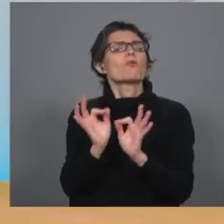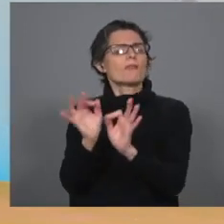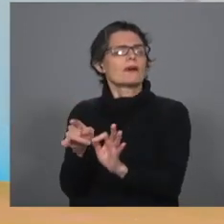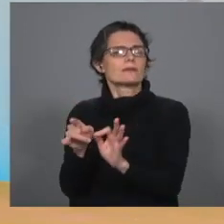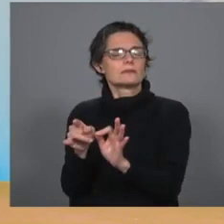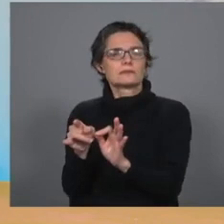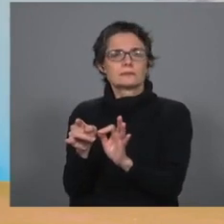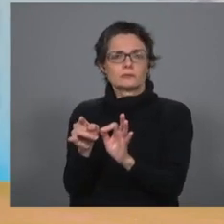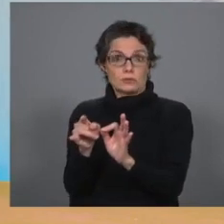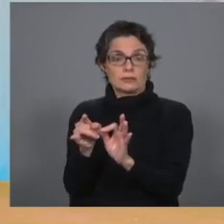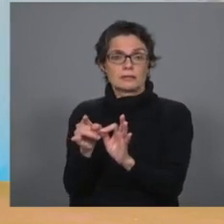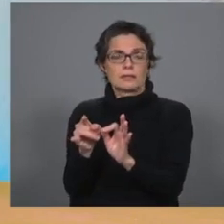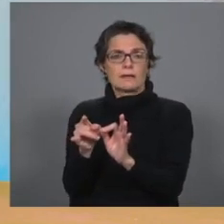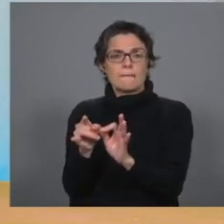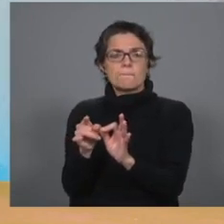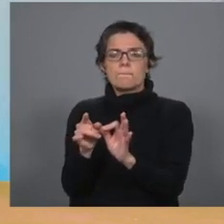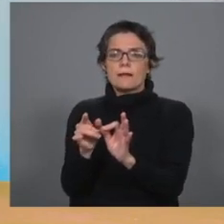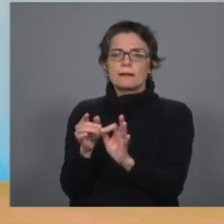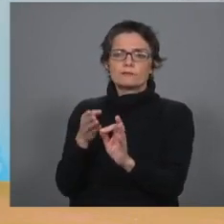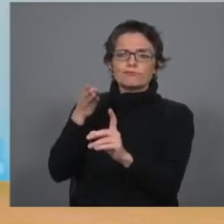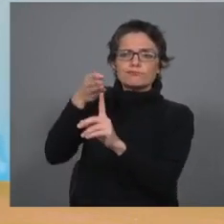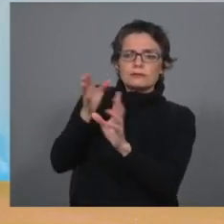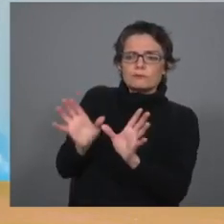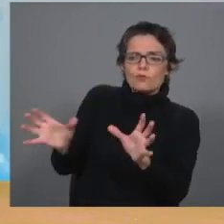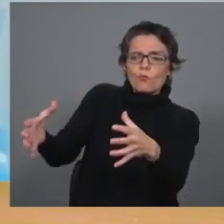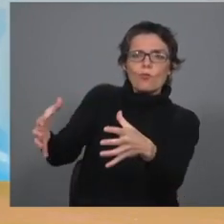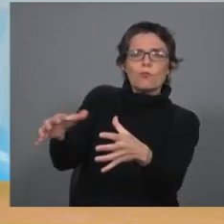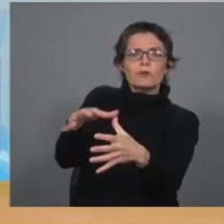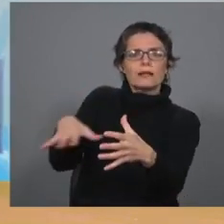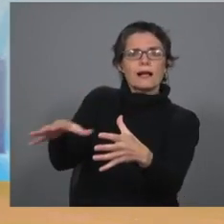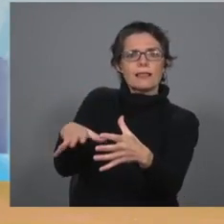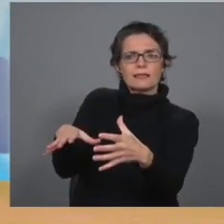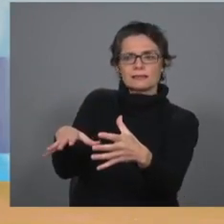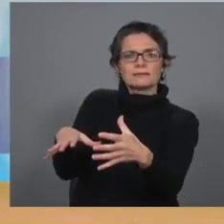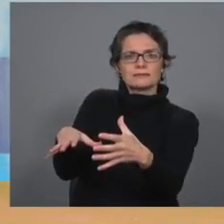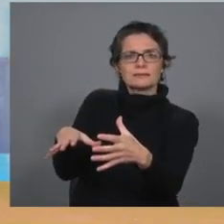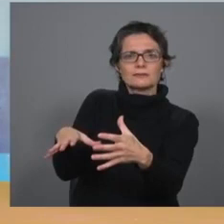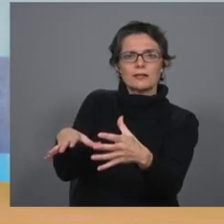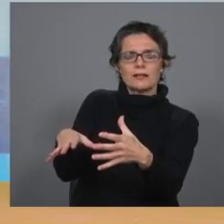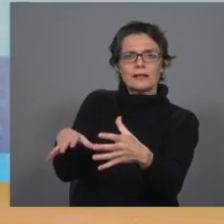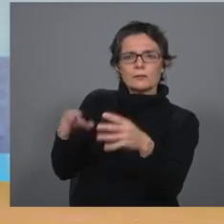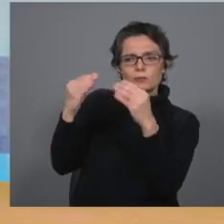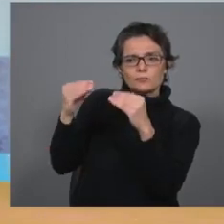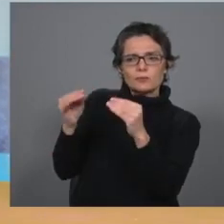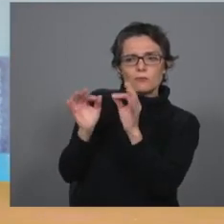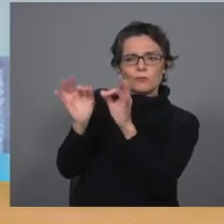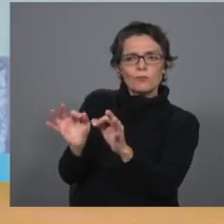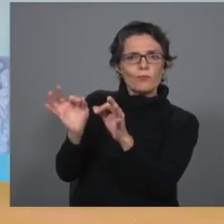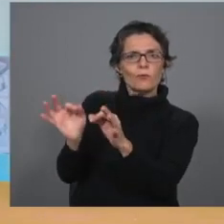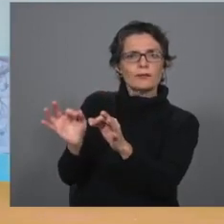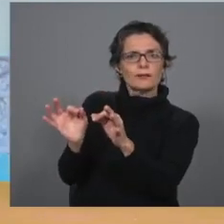relação àquelas comunidades que lhe estão confiadas é um cuidado que